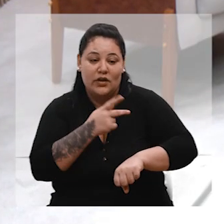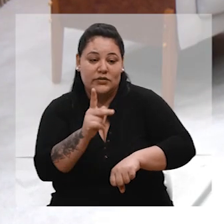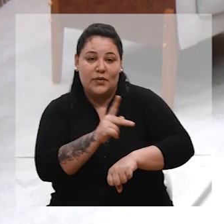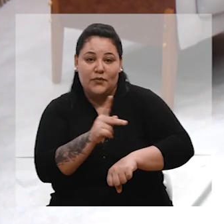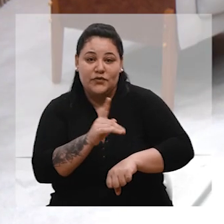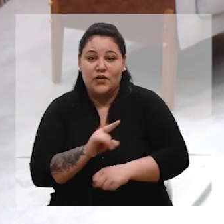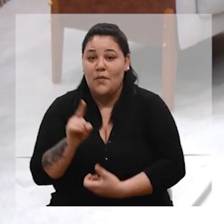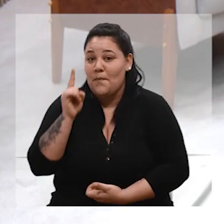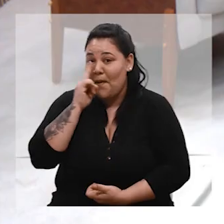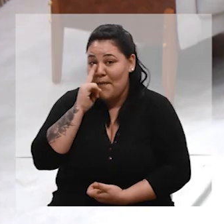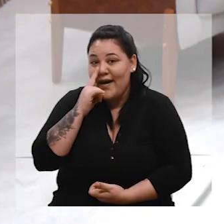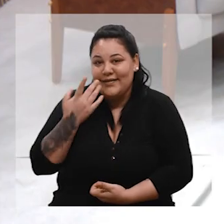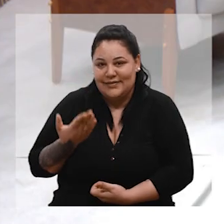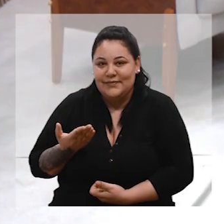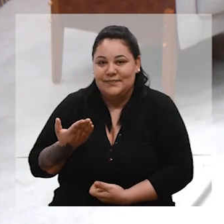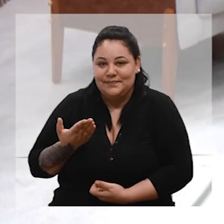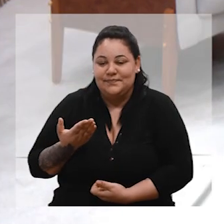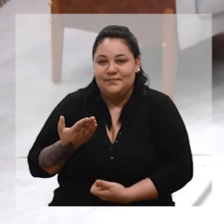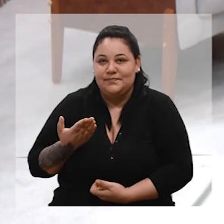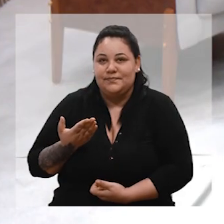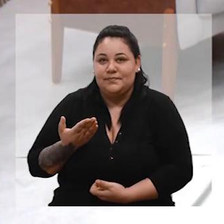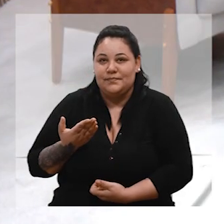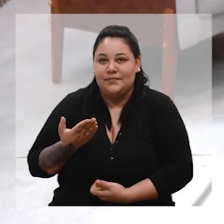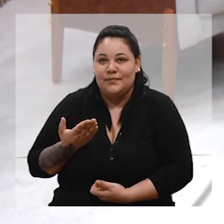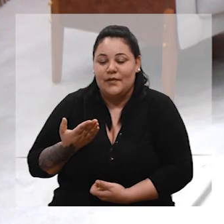a gente é uma professora e uma mãe, né?